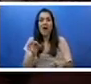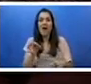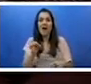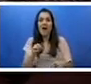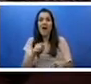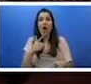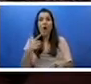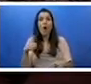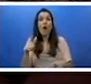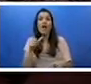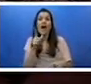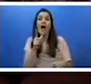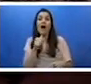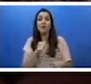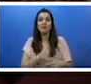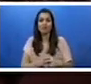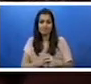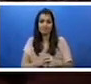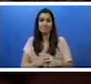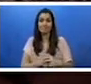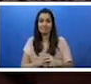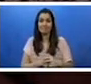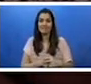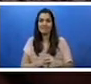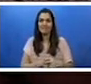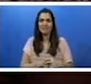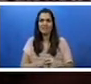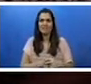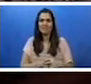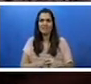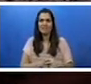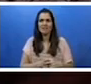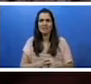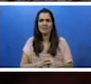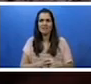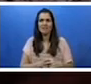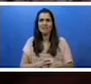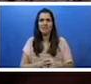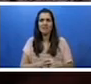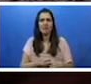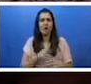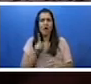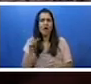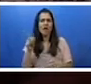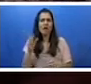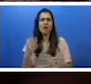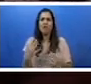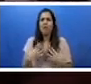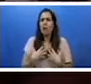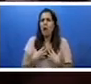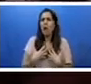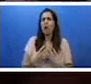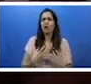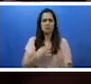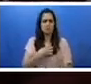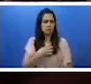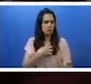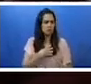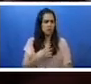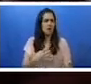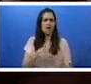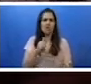cisto d'água. Só que quando eu estava lá, apareceu a vida na minha frente, né? Tudo que eu tinha de sentimento, que eu